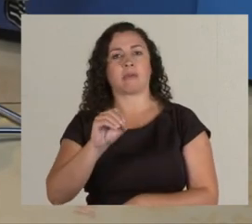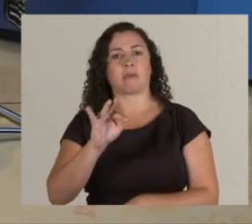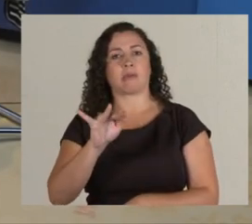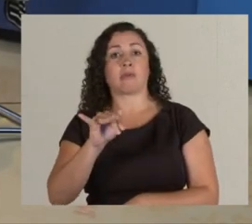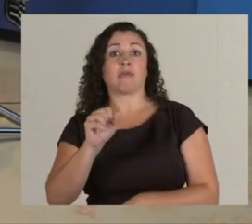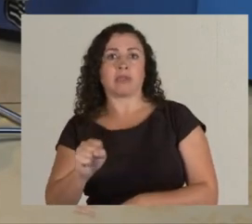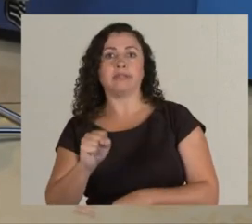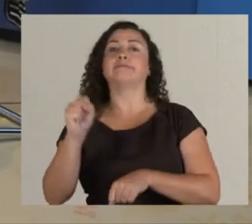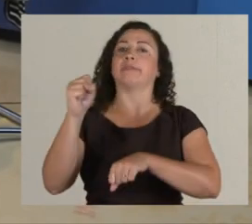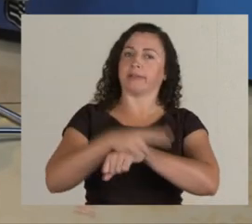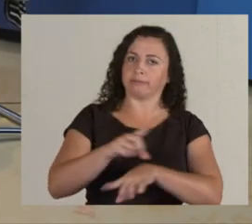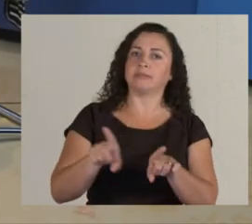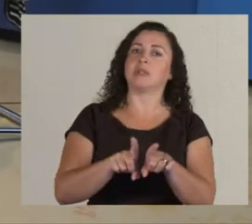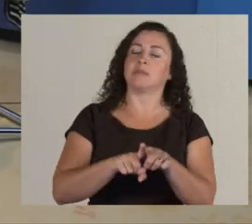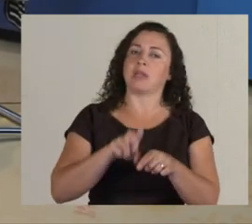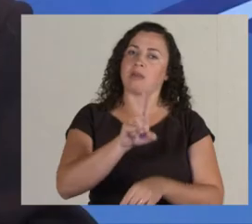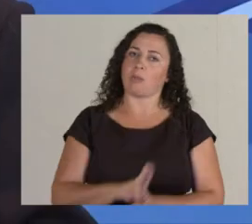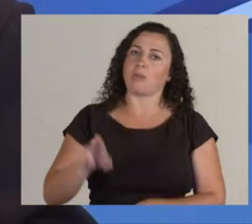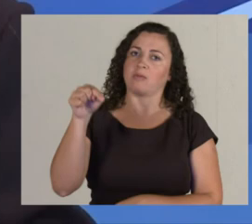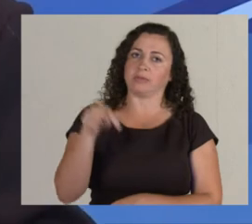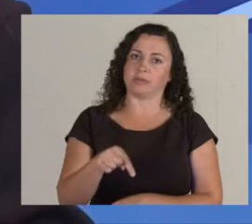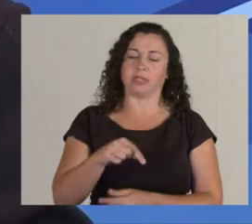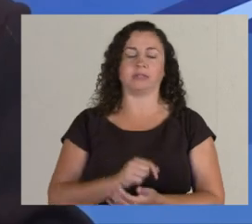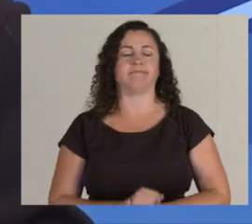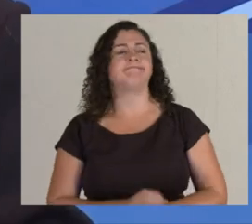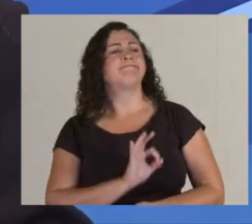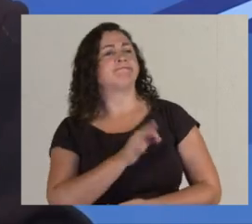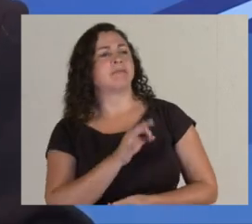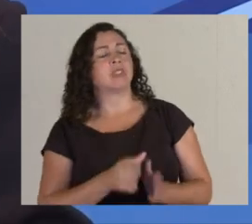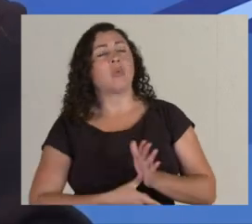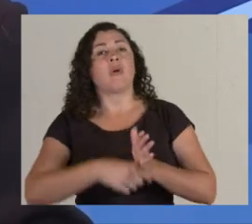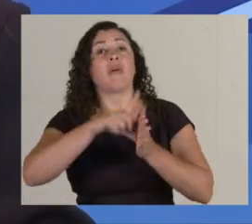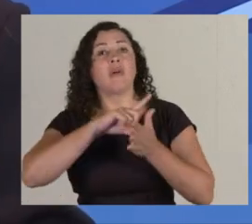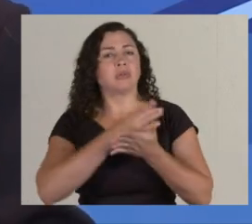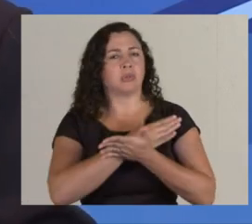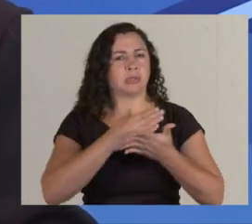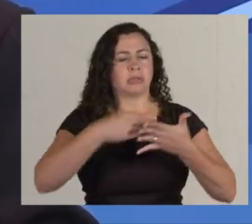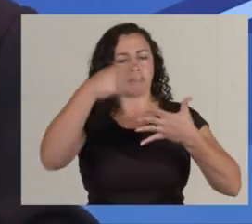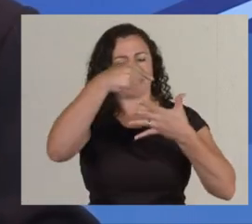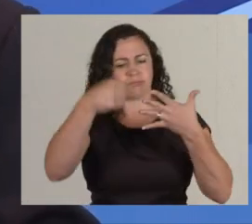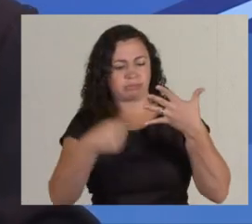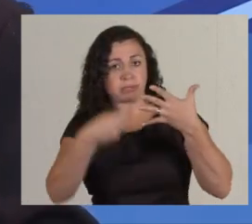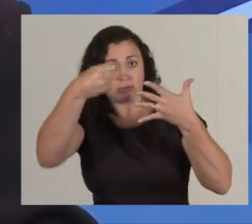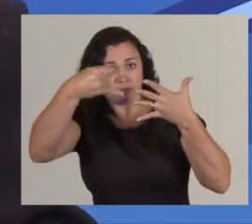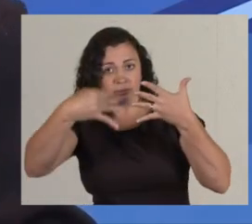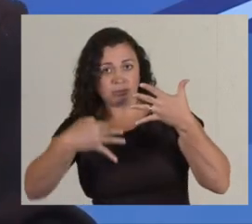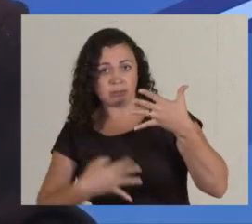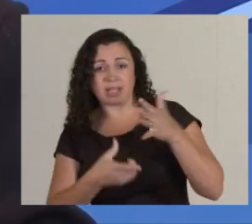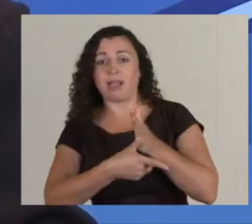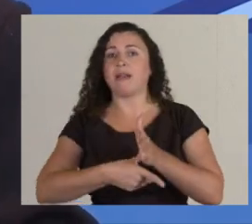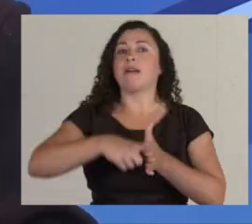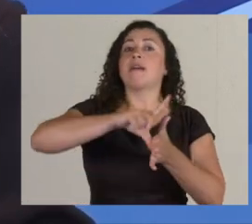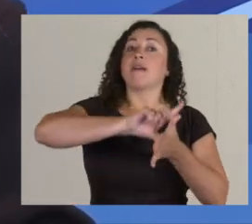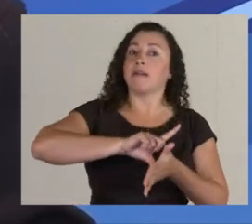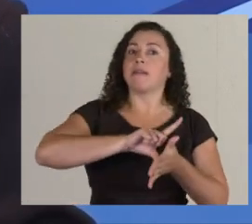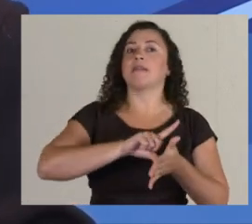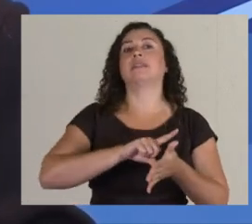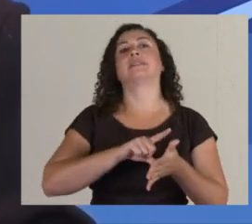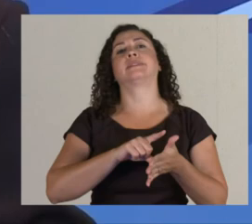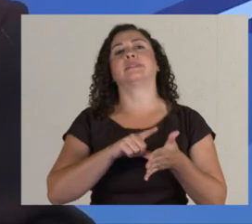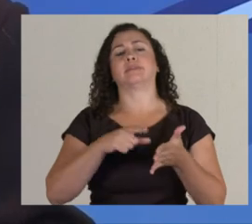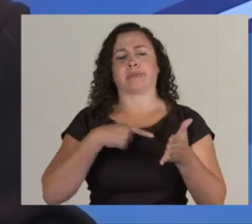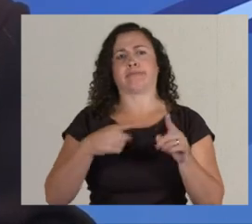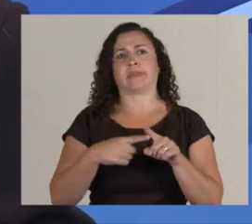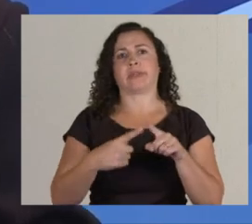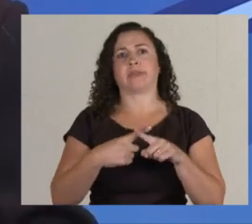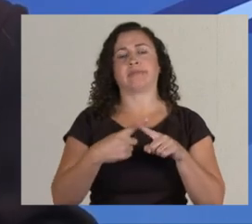um mecanismo de acesso à universidade. Antes da gente detalhar cada uma dessas alterações, dessas propostas,